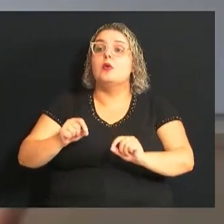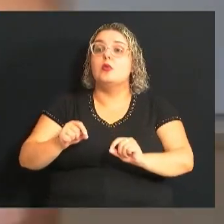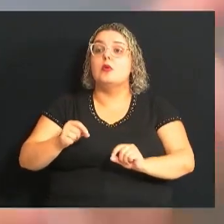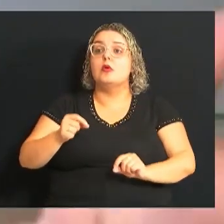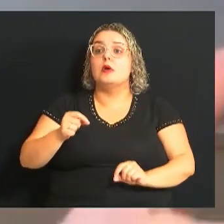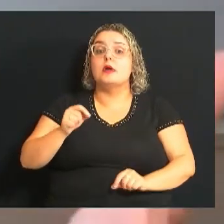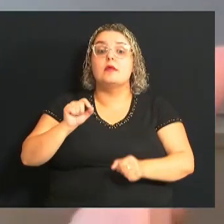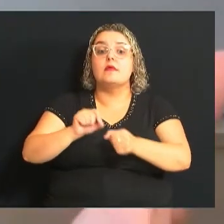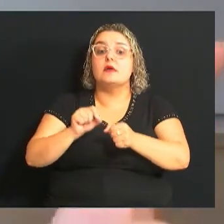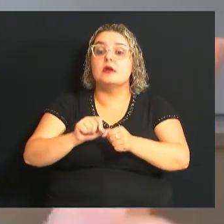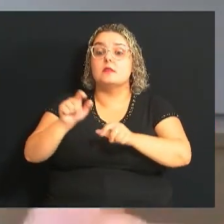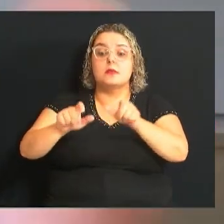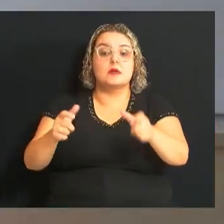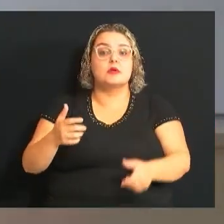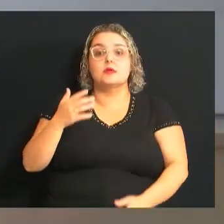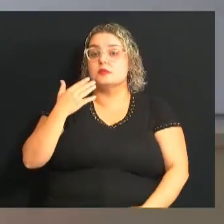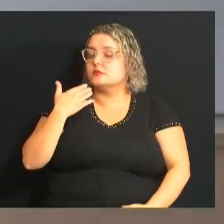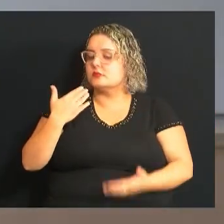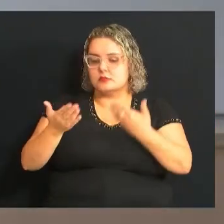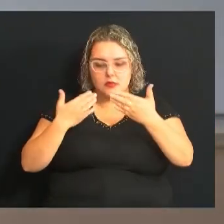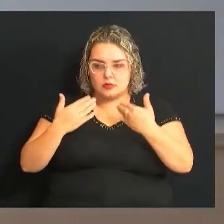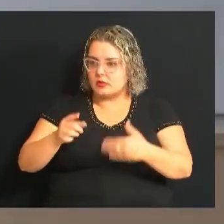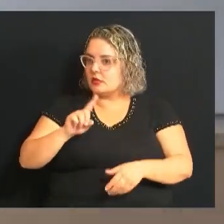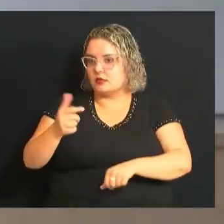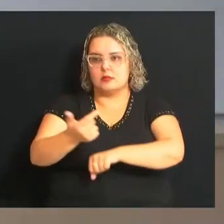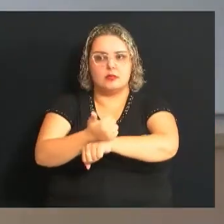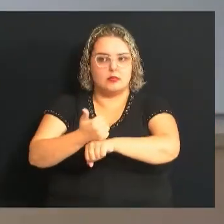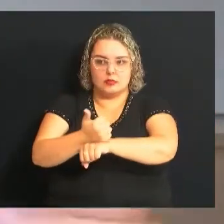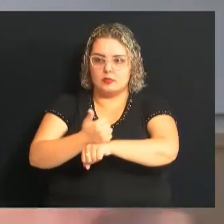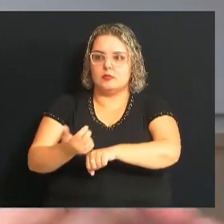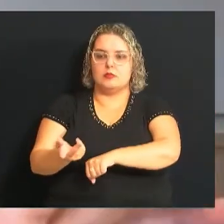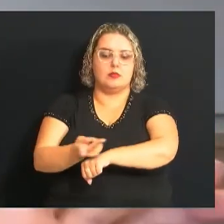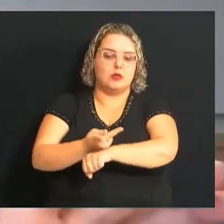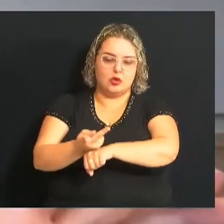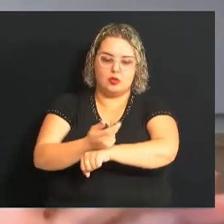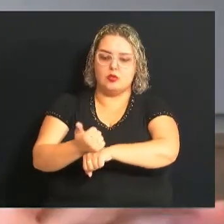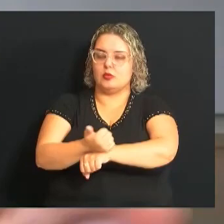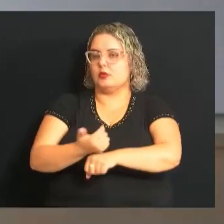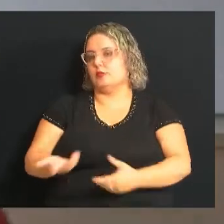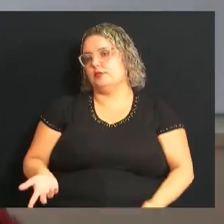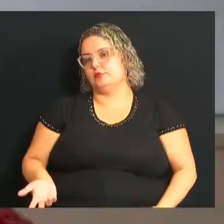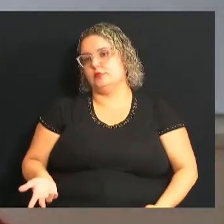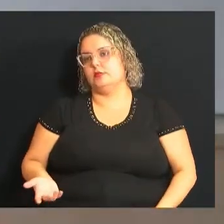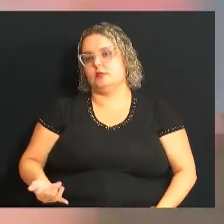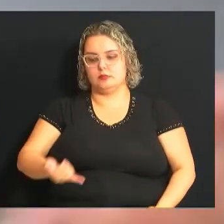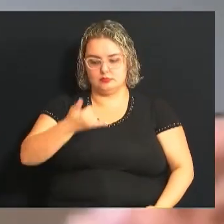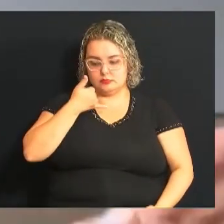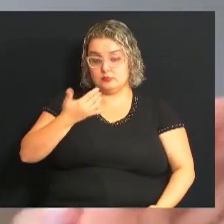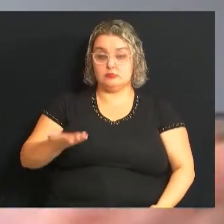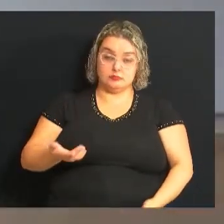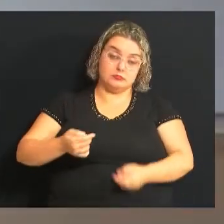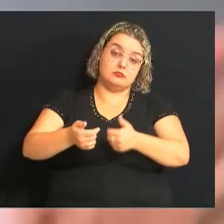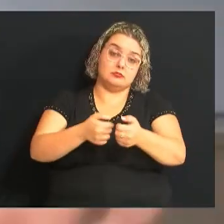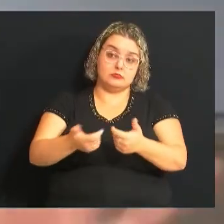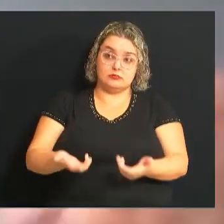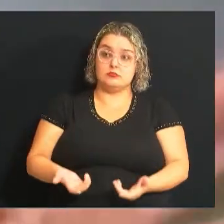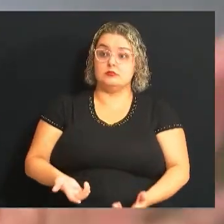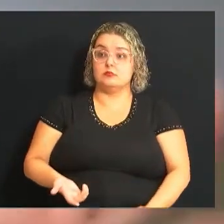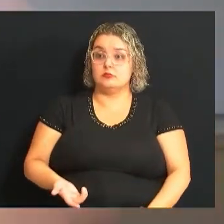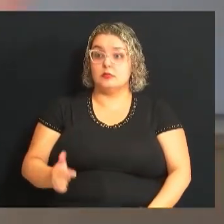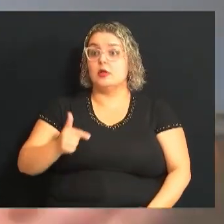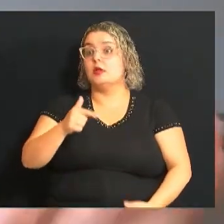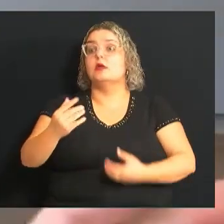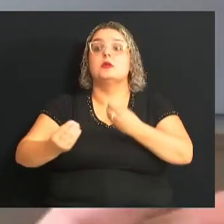conversar ou que não vão procurar um mediador? Elas vão resolver teclando, porque todo mundo passa o dia com o celular na mão. Então, não tem como